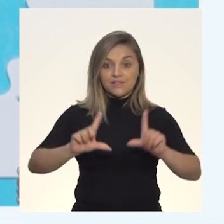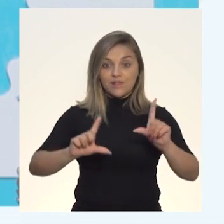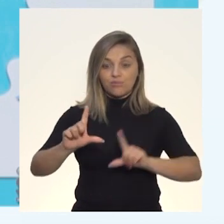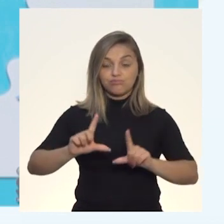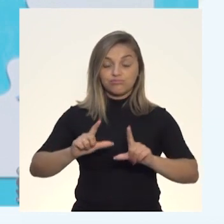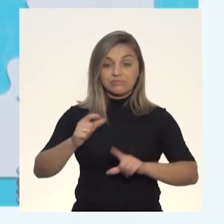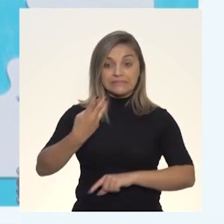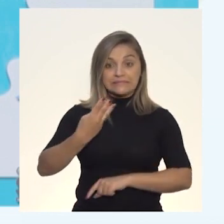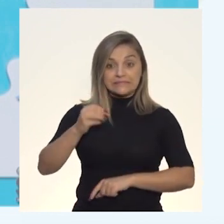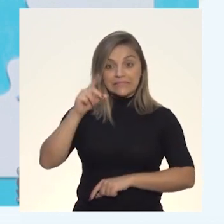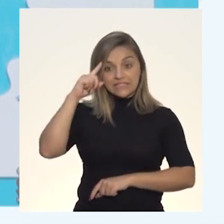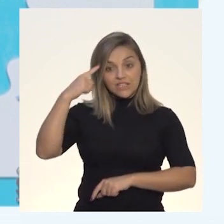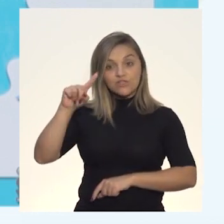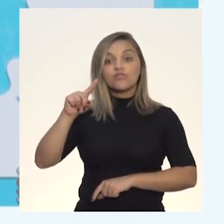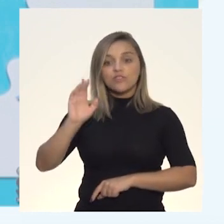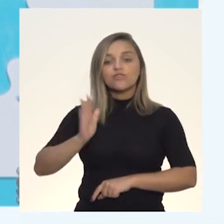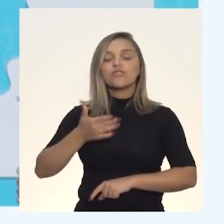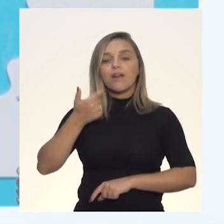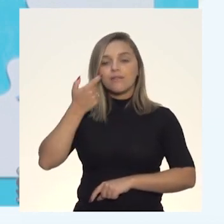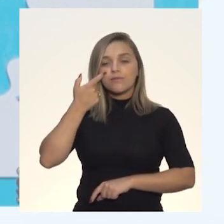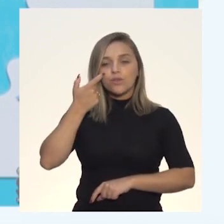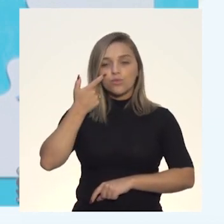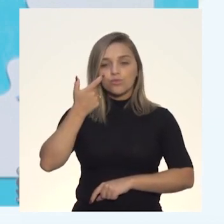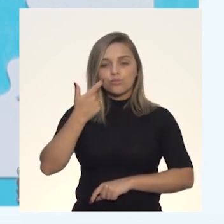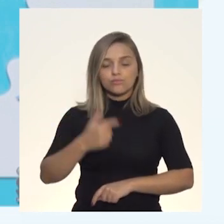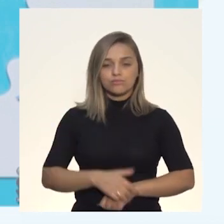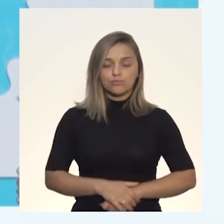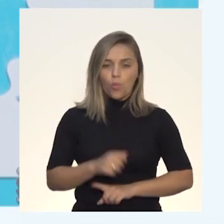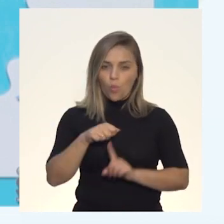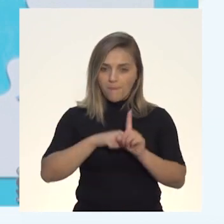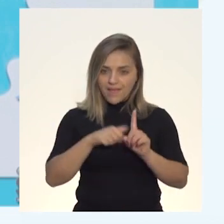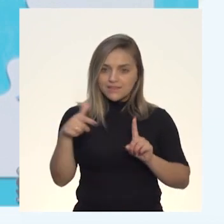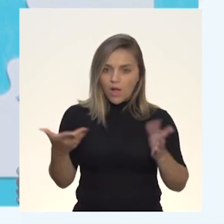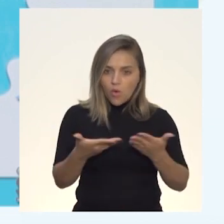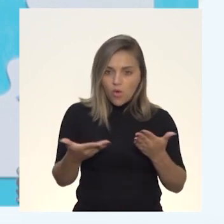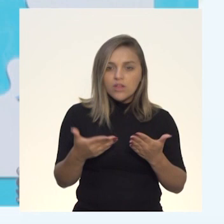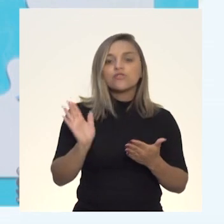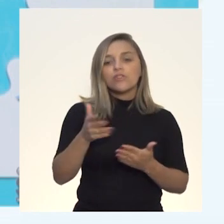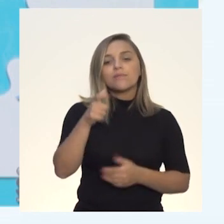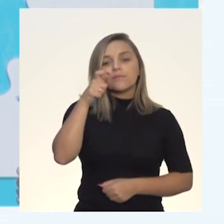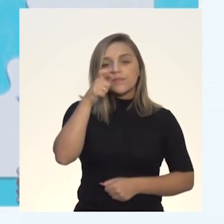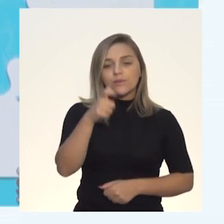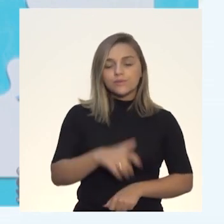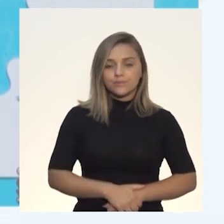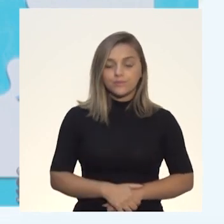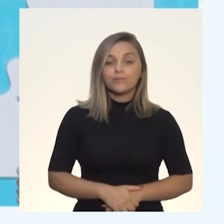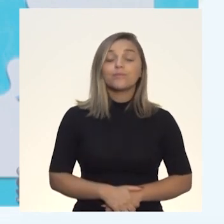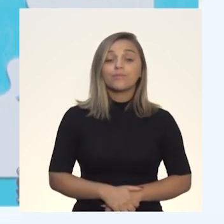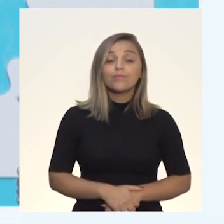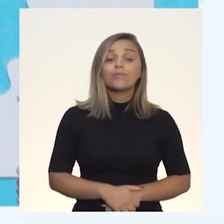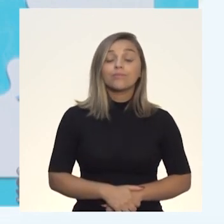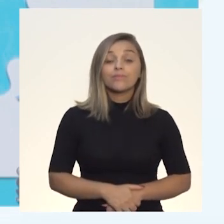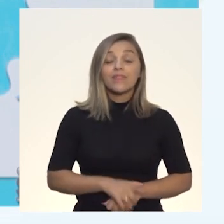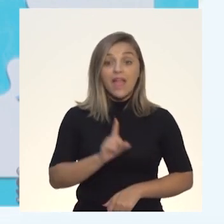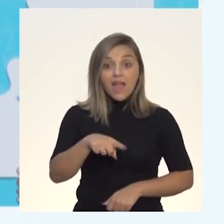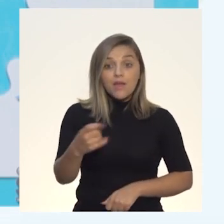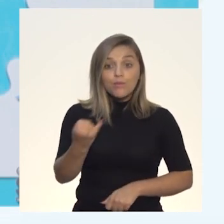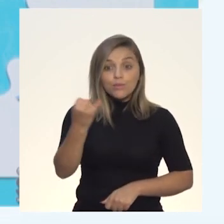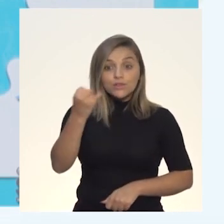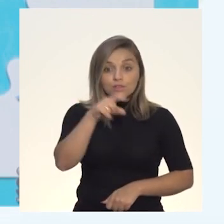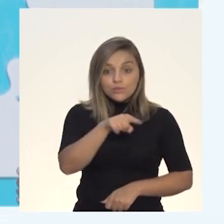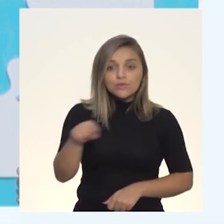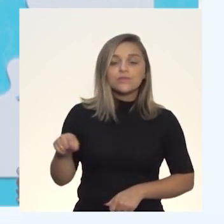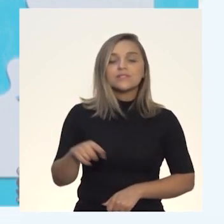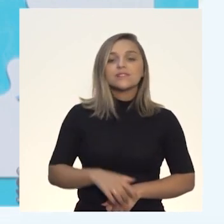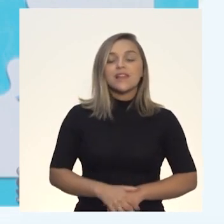17% só da população foi ao cinema. Percebeu esse dado? Como ele pode ser importante para você? Quer dizer, o cinema é